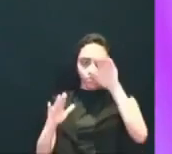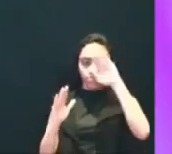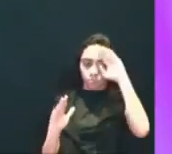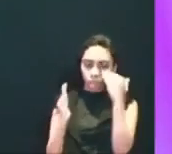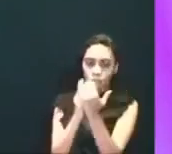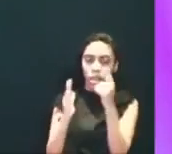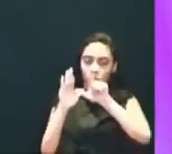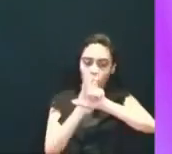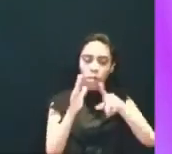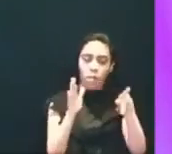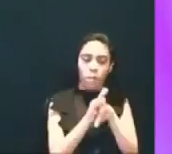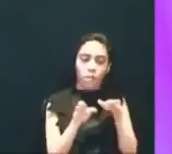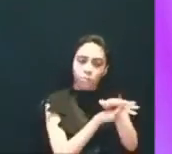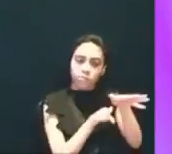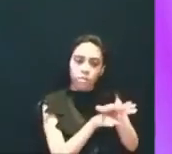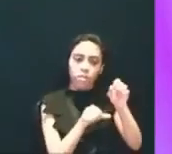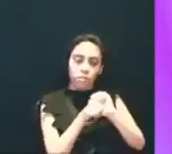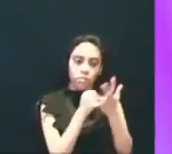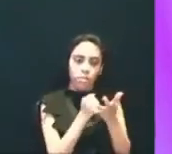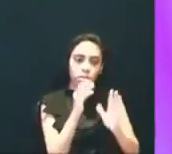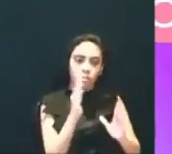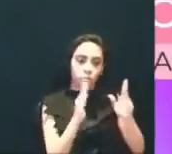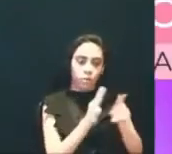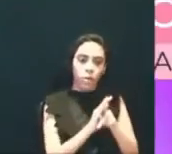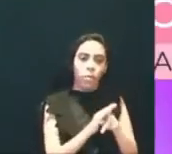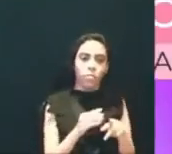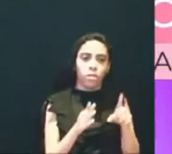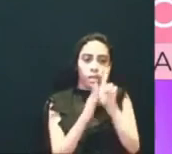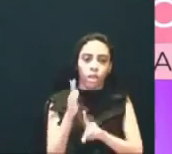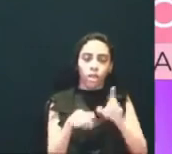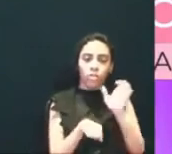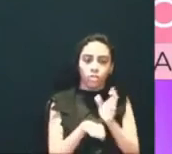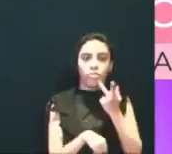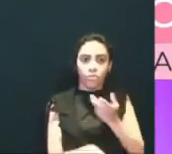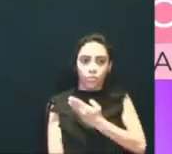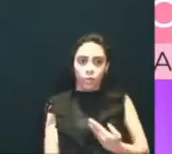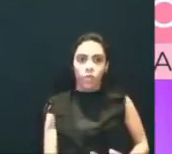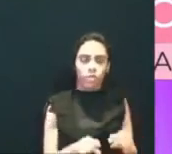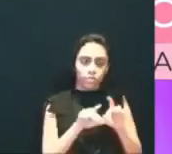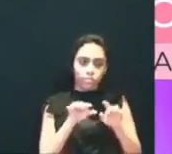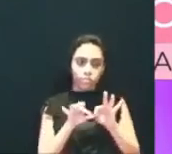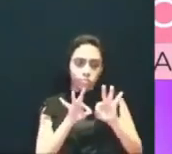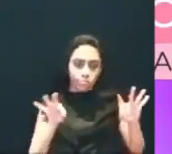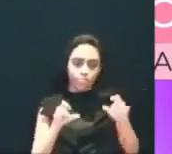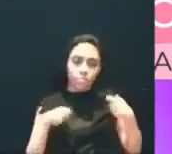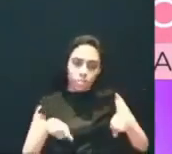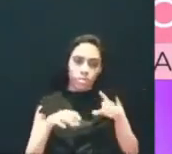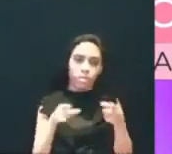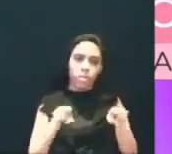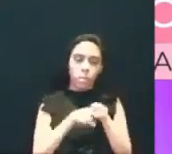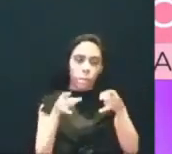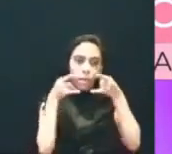as orientações da OMS, bem como do decreto governamental aqui do estado do Ceará, distanciamento, máscara,